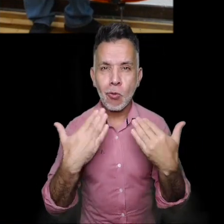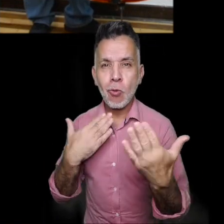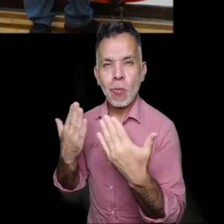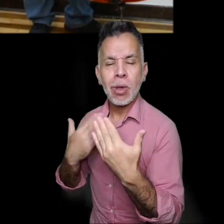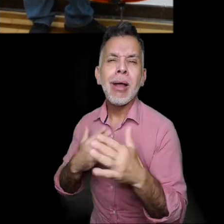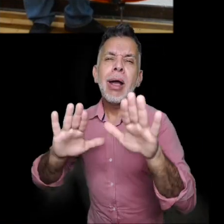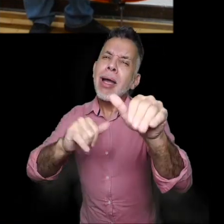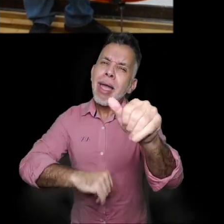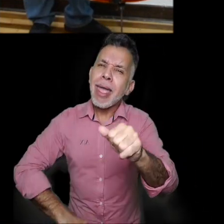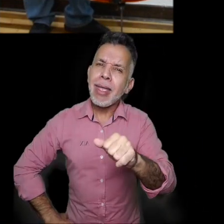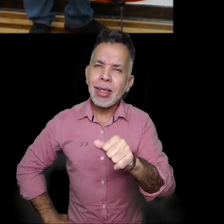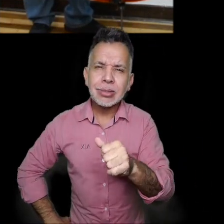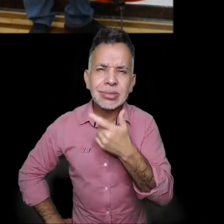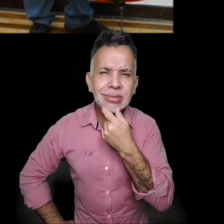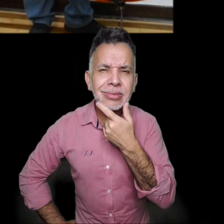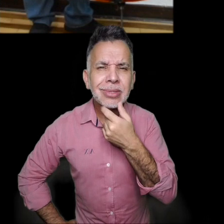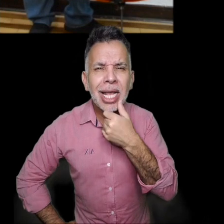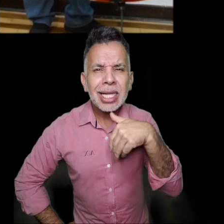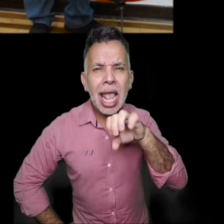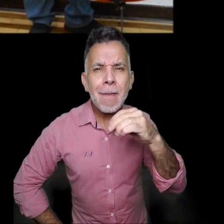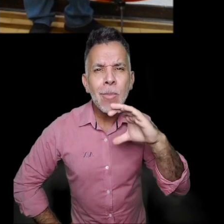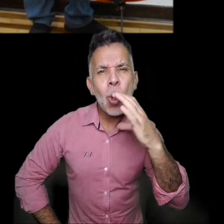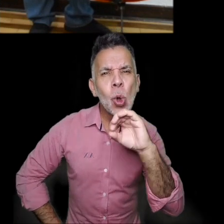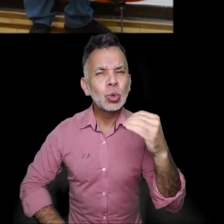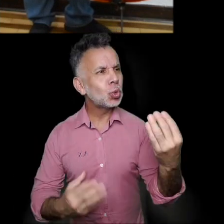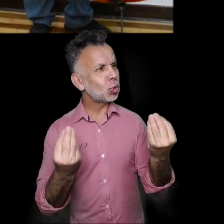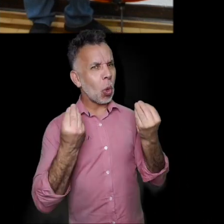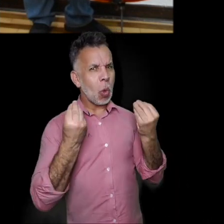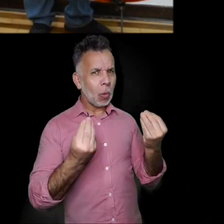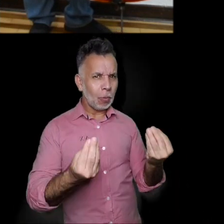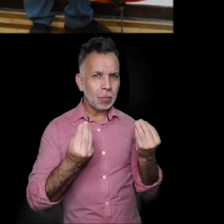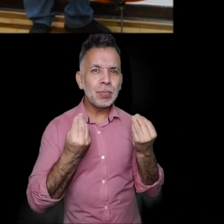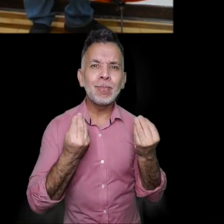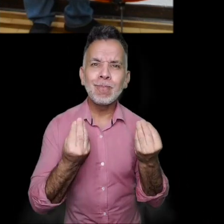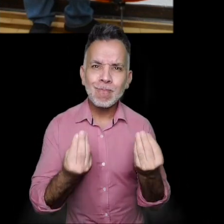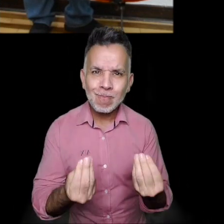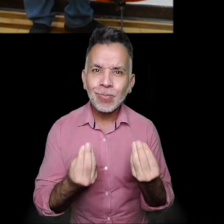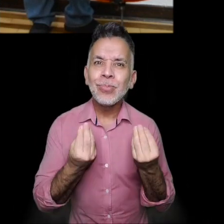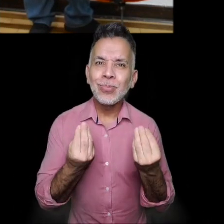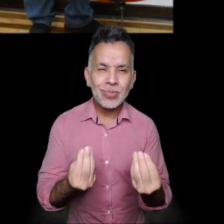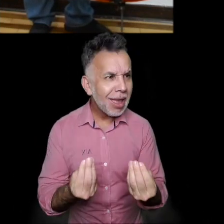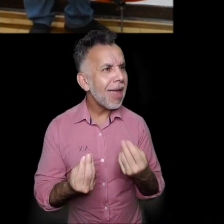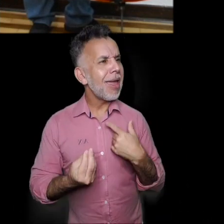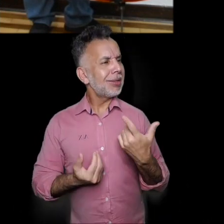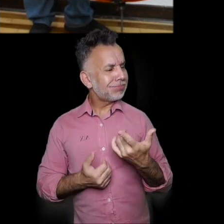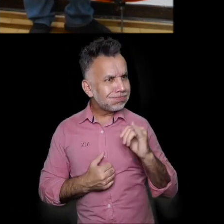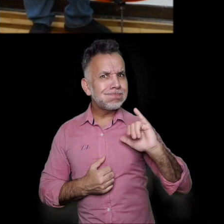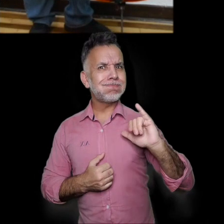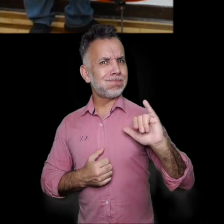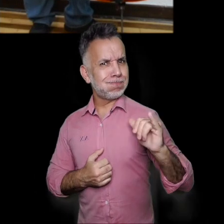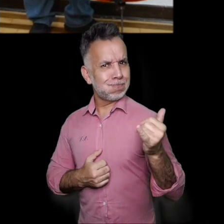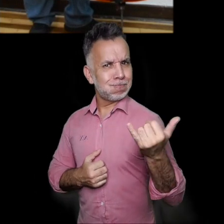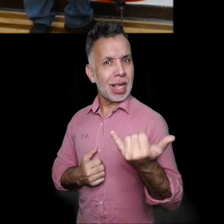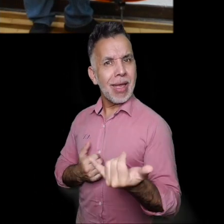Seu moço, que desgosto, não tenho que curtir,